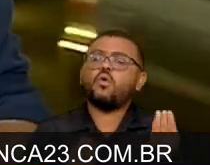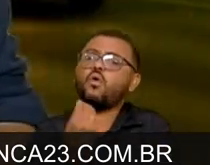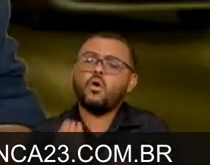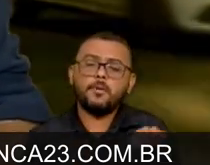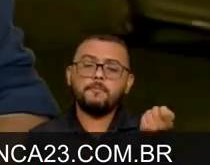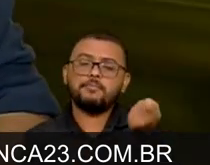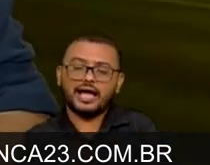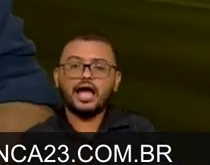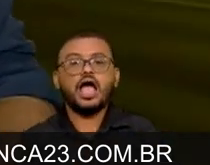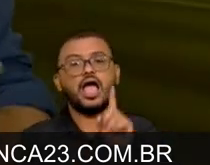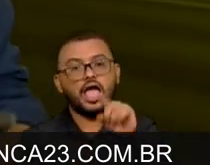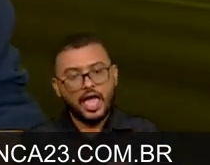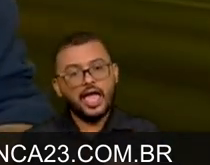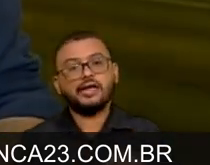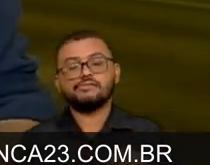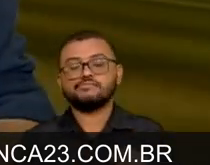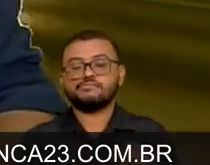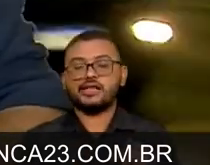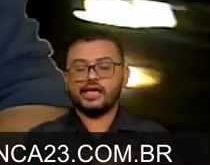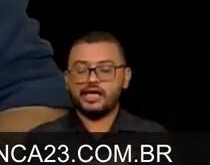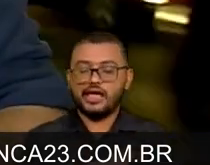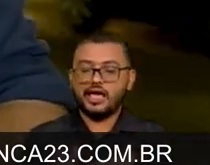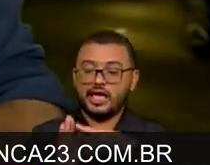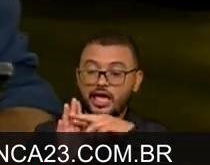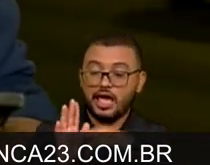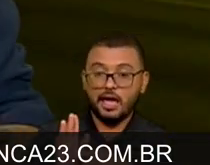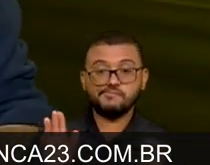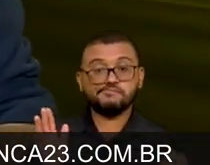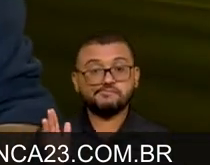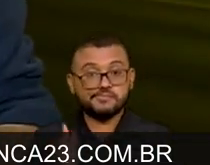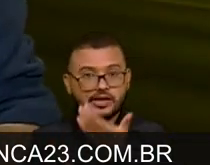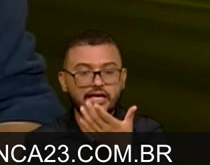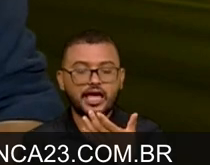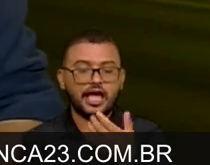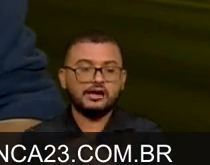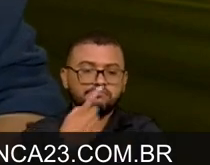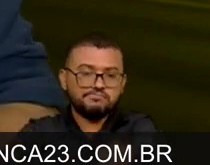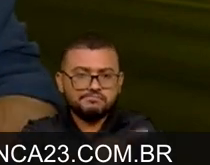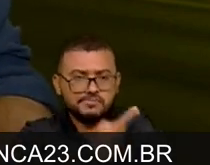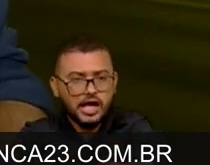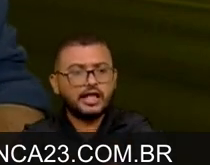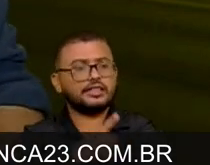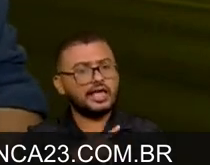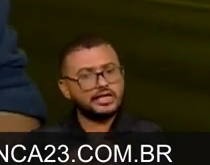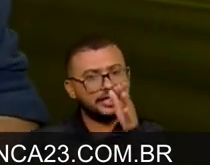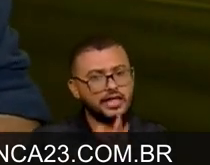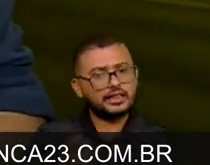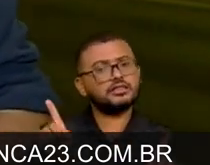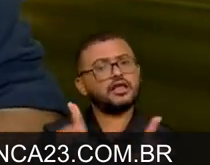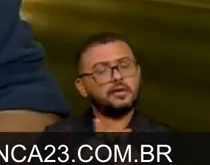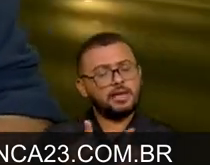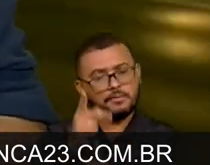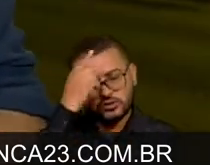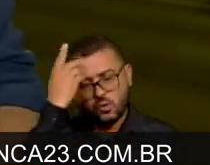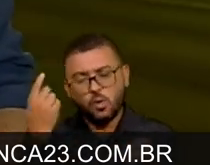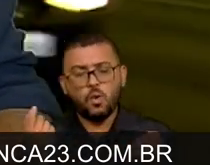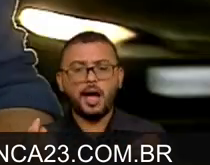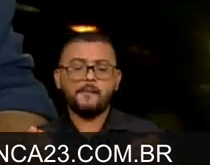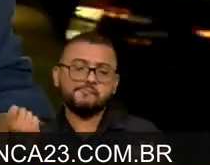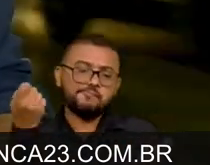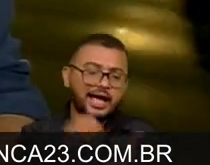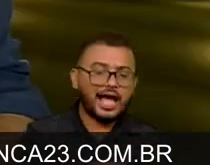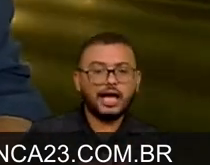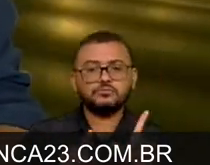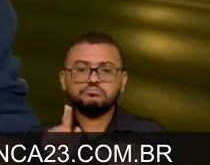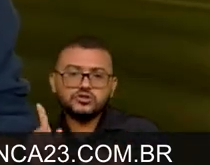pagamento além do dinheiro. A medida editada hoje obriga as concessionárias a oferecerem aos motoristas a opção